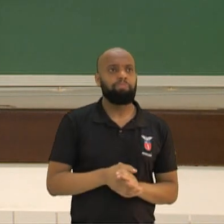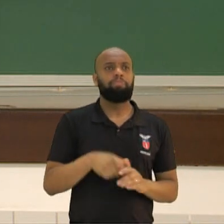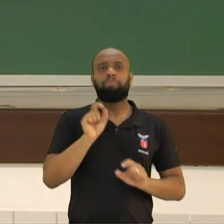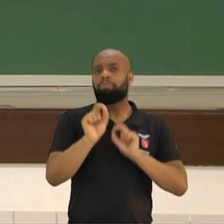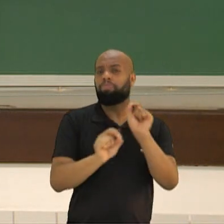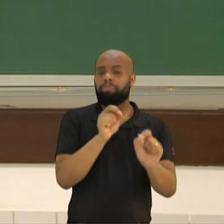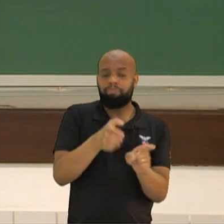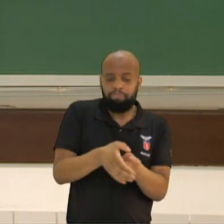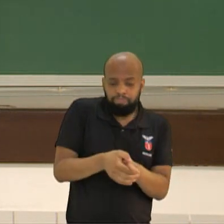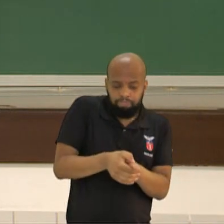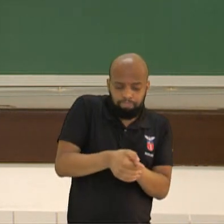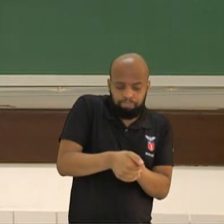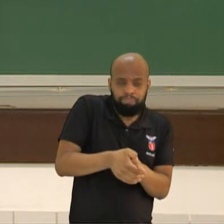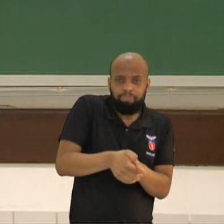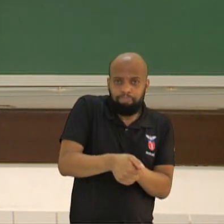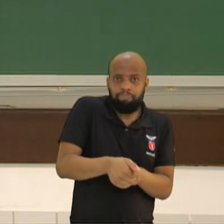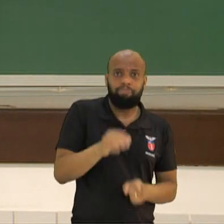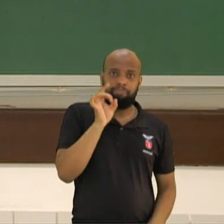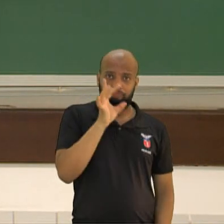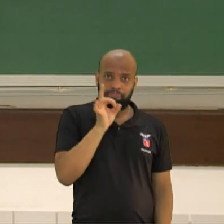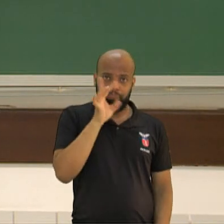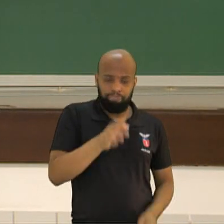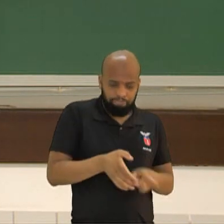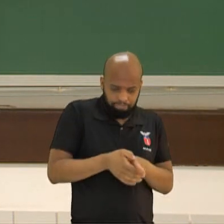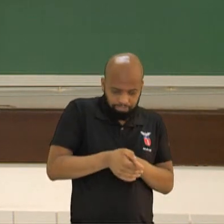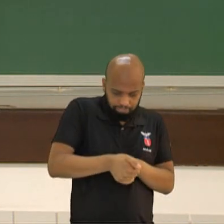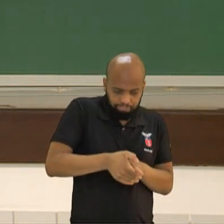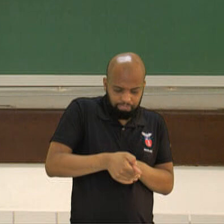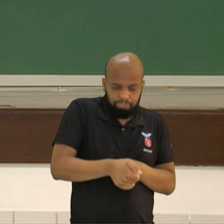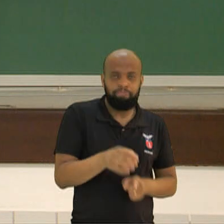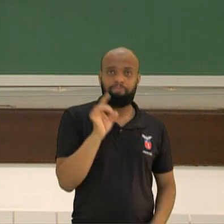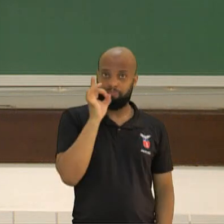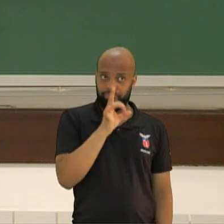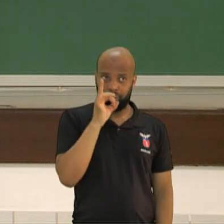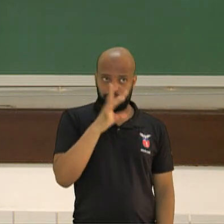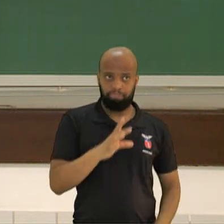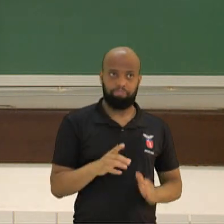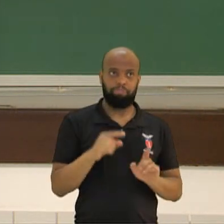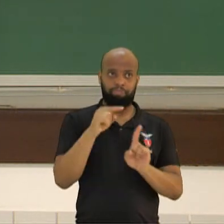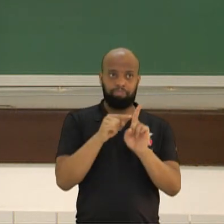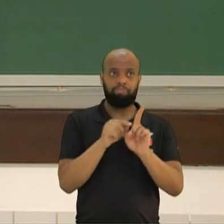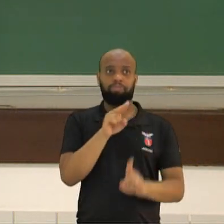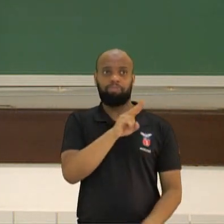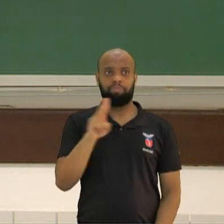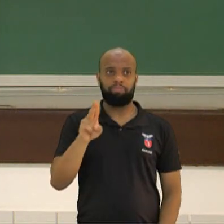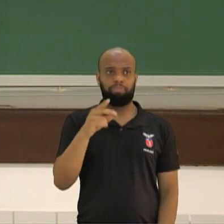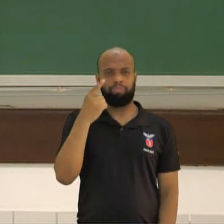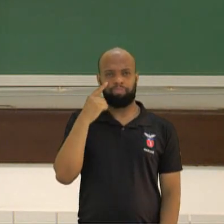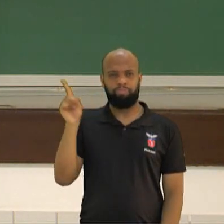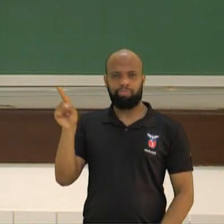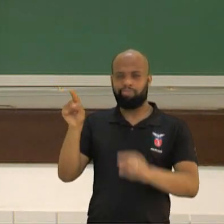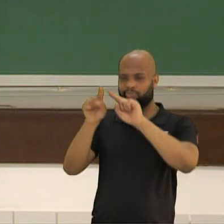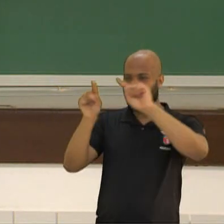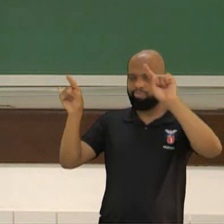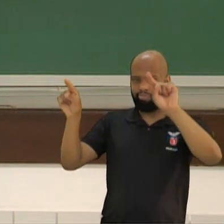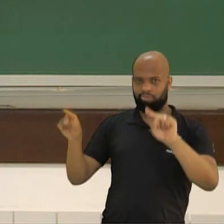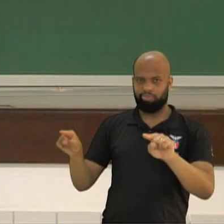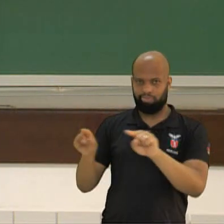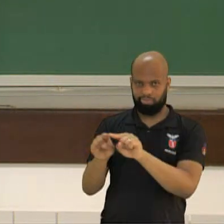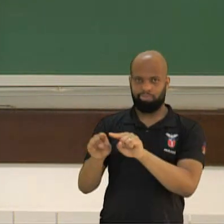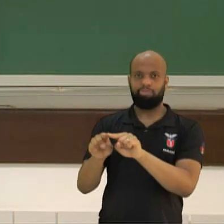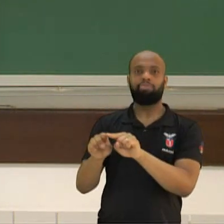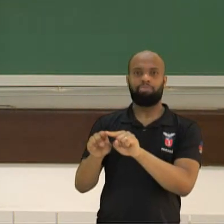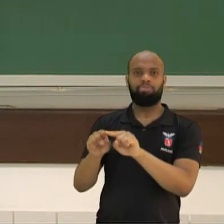as ervilhas, antigas, chamadas de ervilhas de cheiro, da espécie Pisum sativum. Mas por que